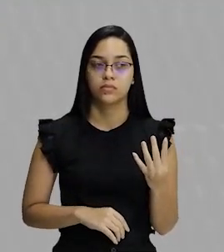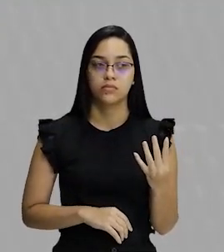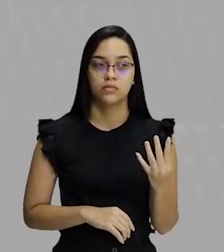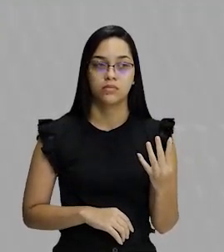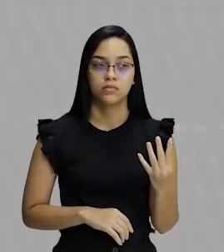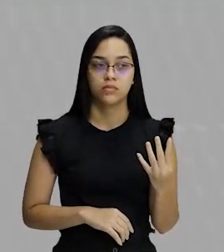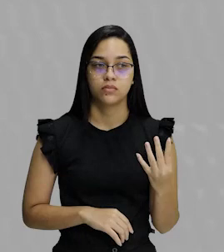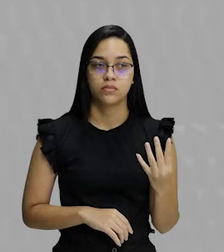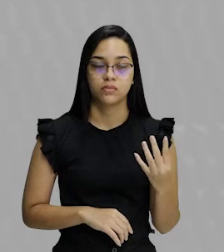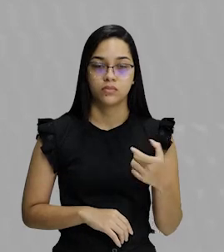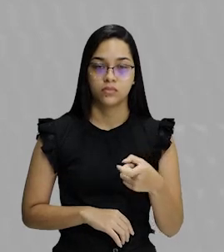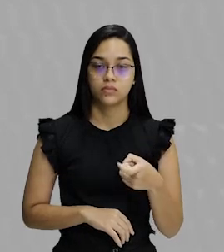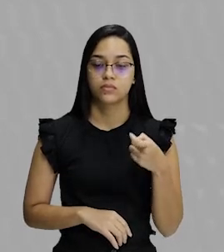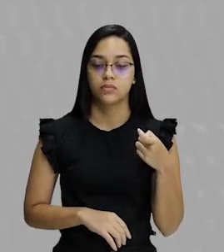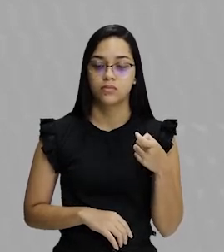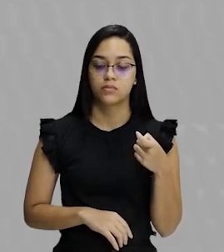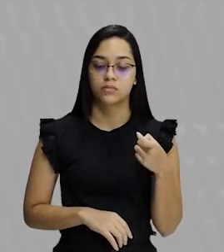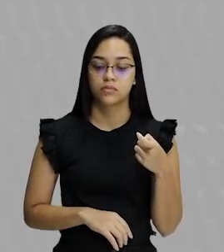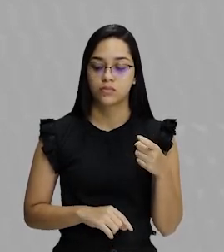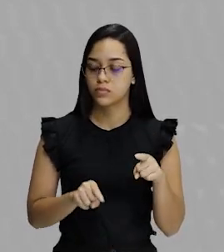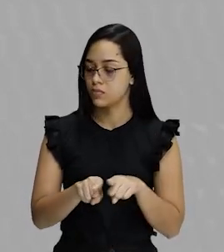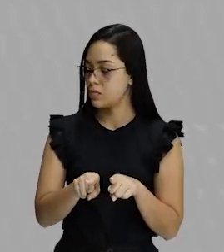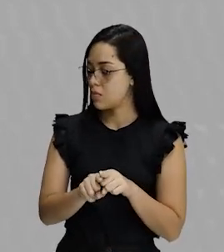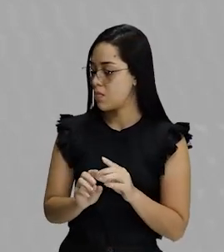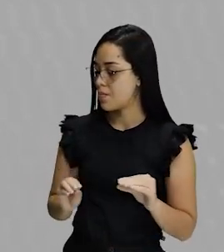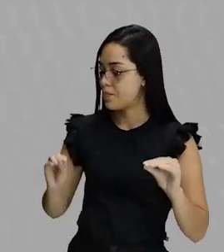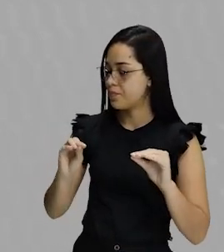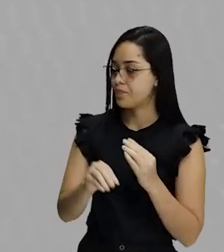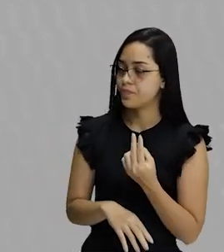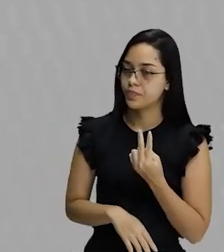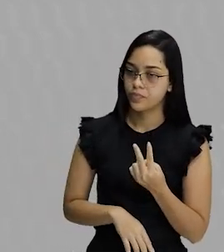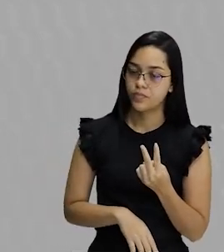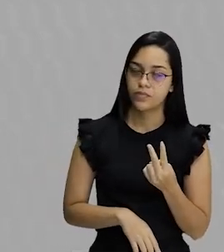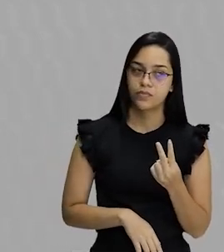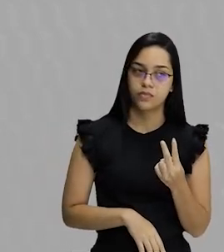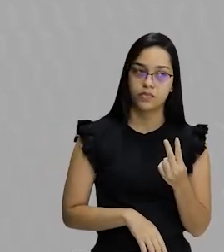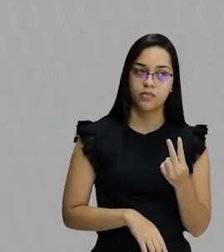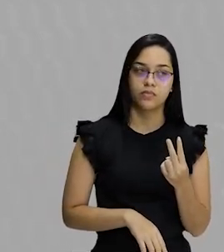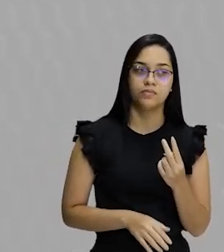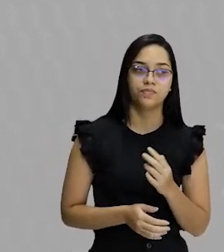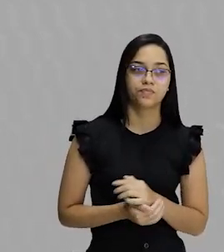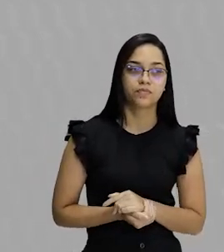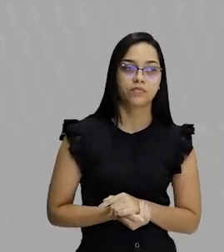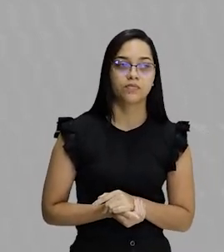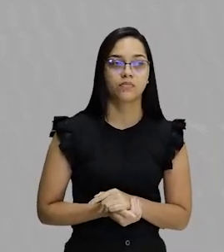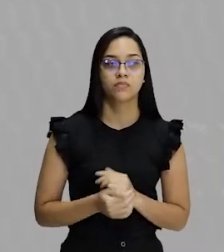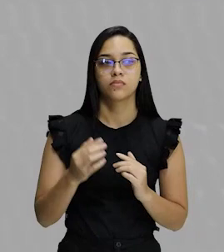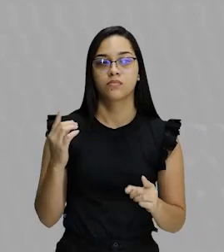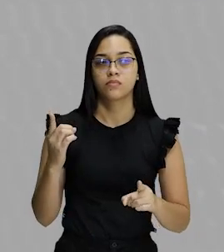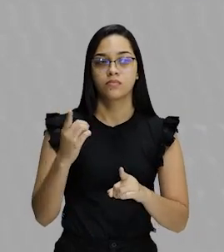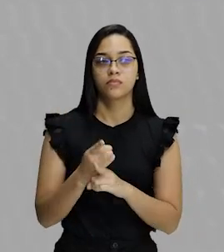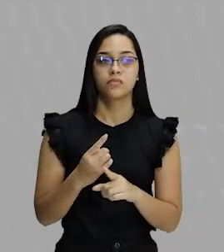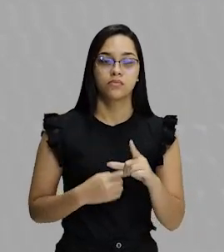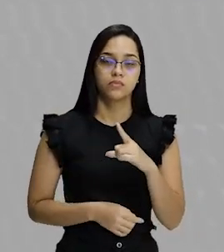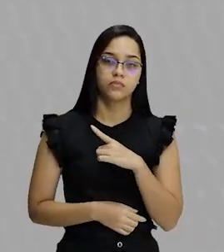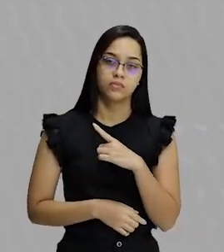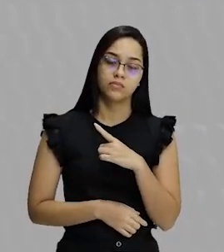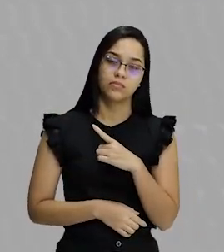do eixo X, ó, e aí vou no 2 do eixo Y e localizo aqui,